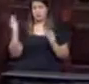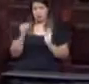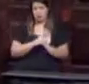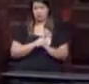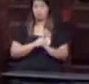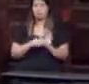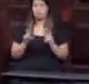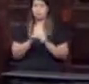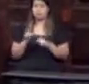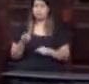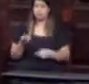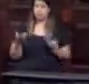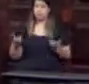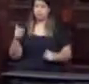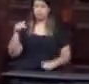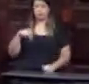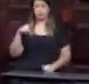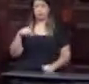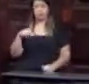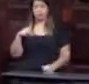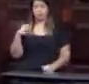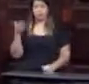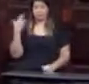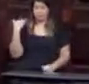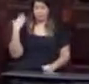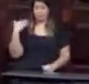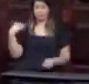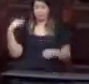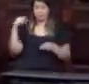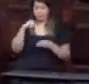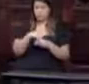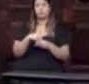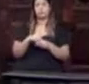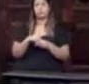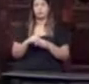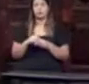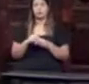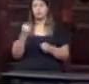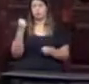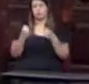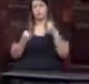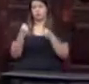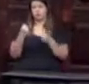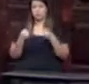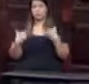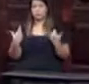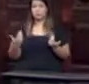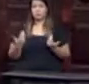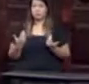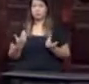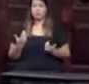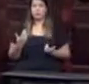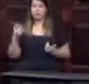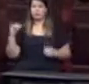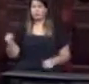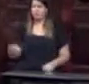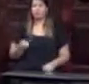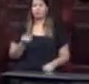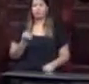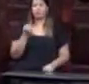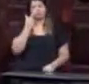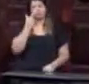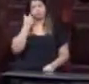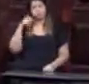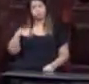em novembro, diante de um outro ambiente, tio Carlos, acabaram não tendo a oportunidade de ser avaliados por essa